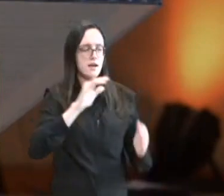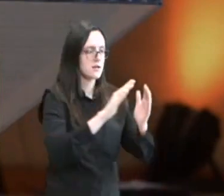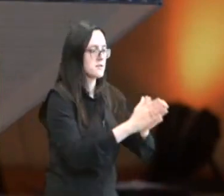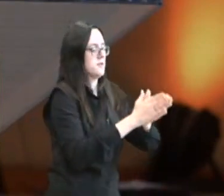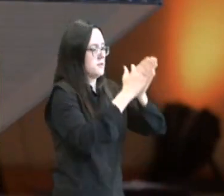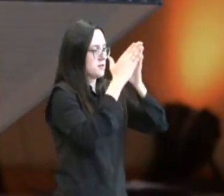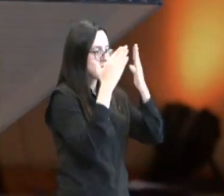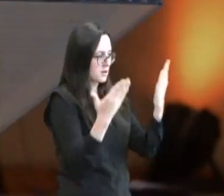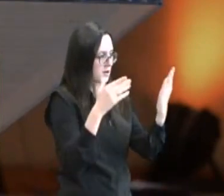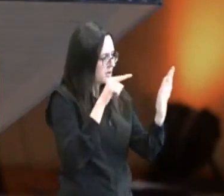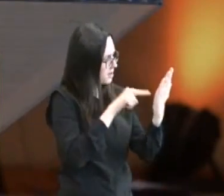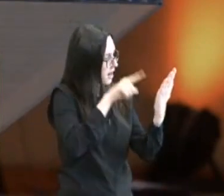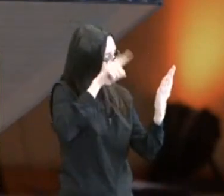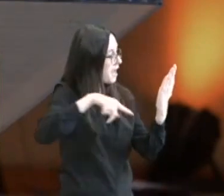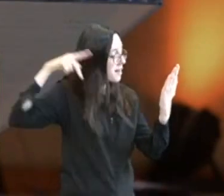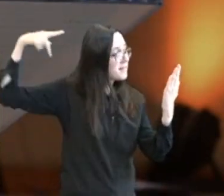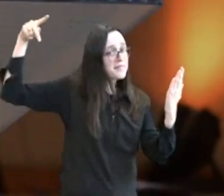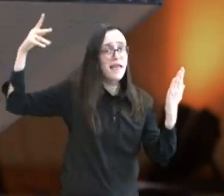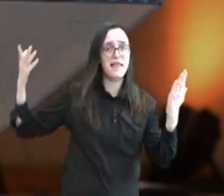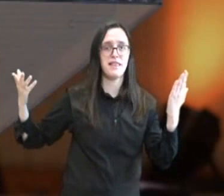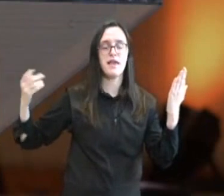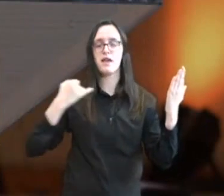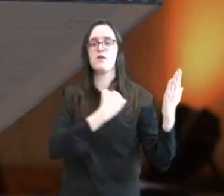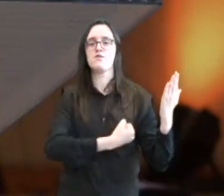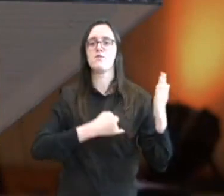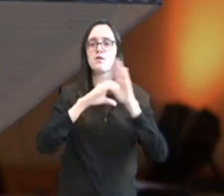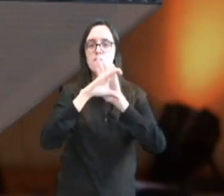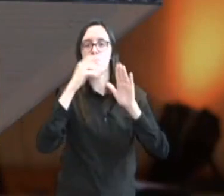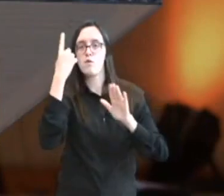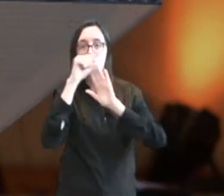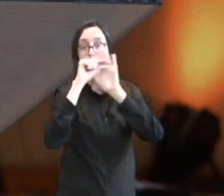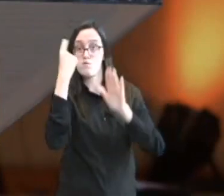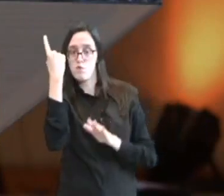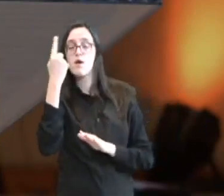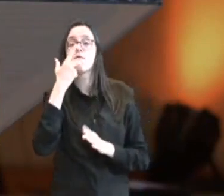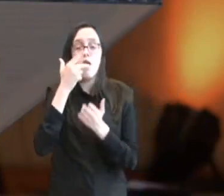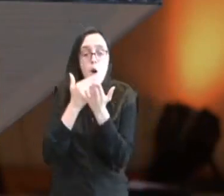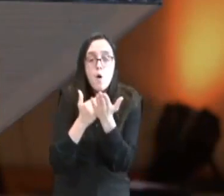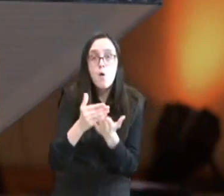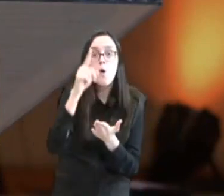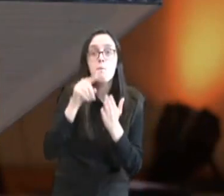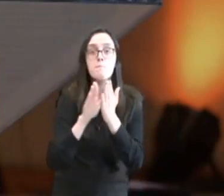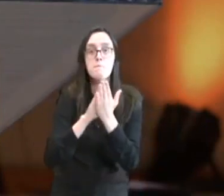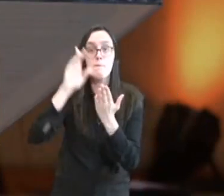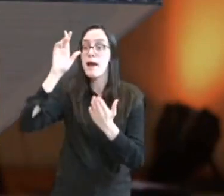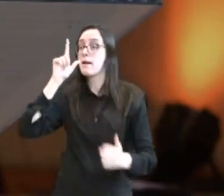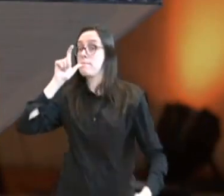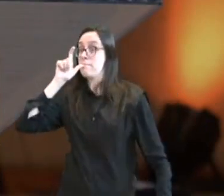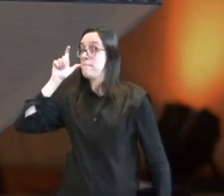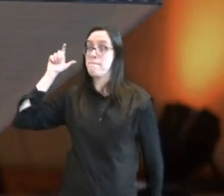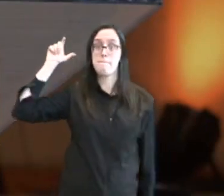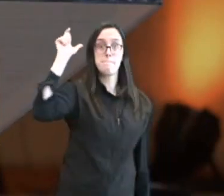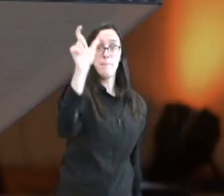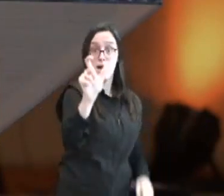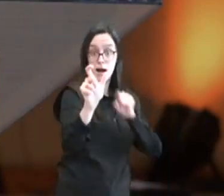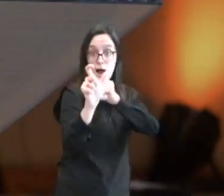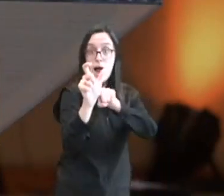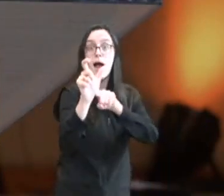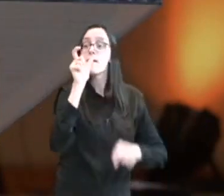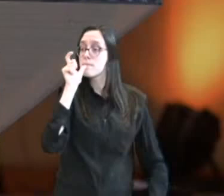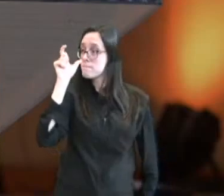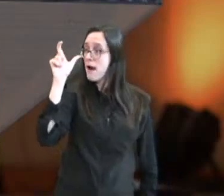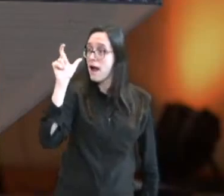que é Ele mesmo. João 1 verso 1 diz: no princípio era a palavra estava com Deus, a palavra